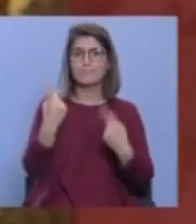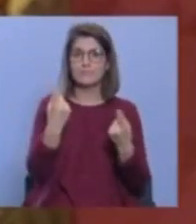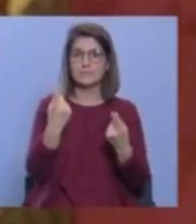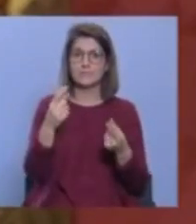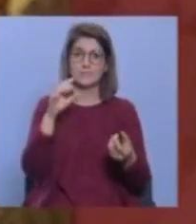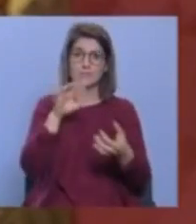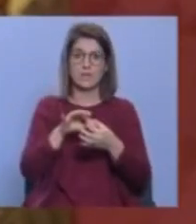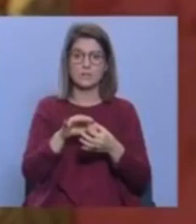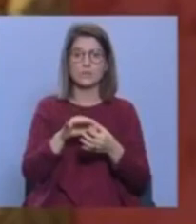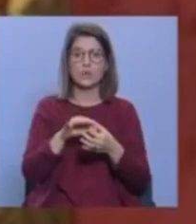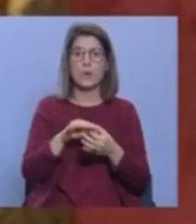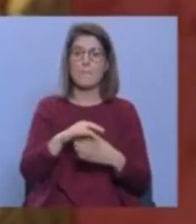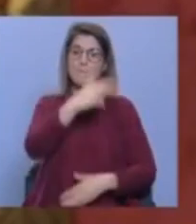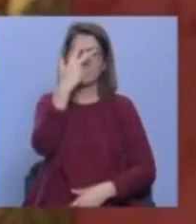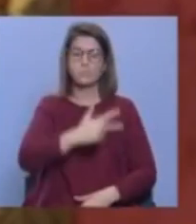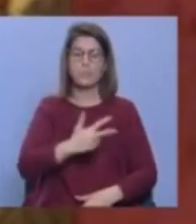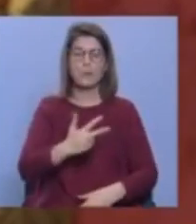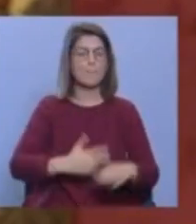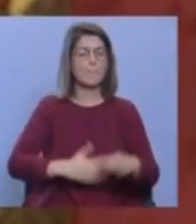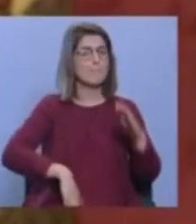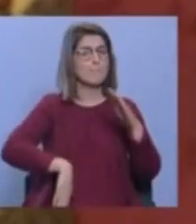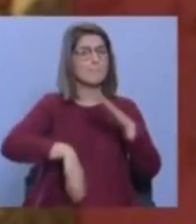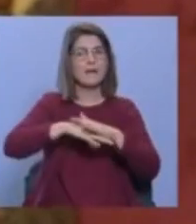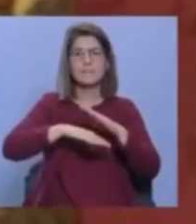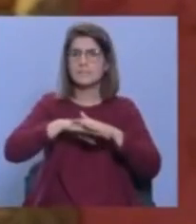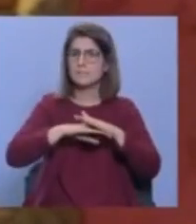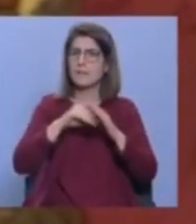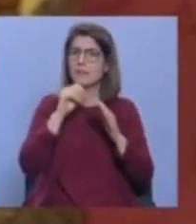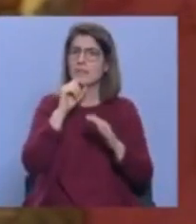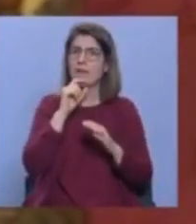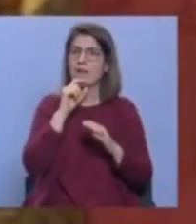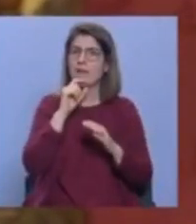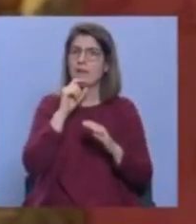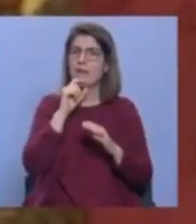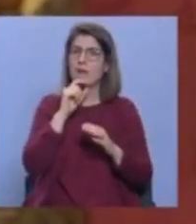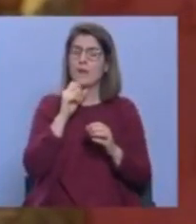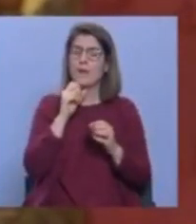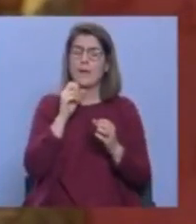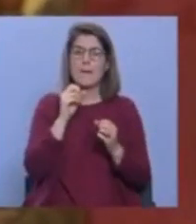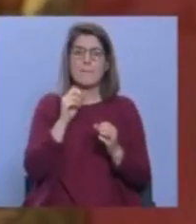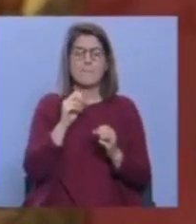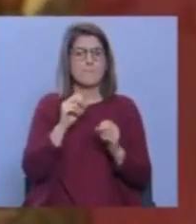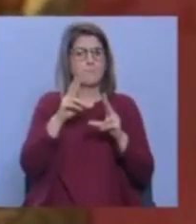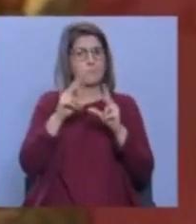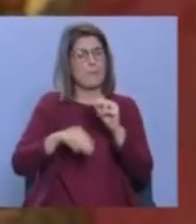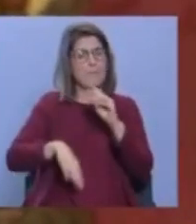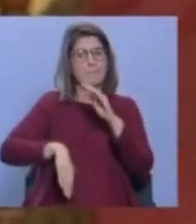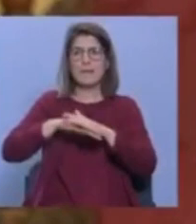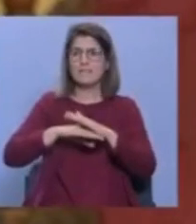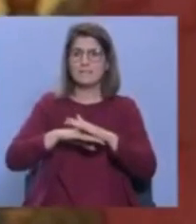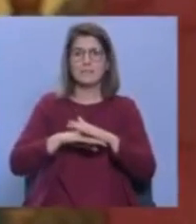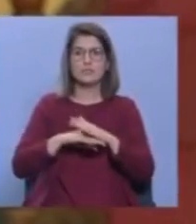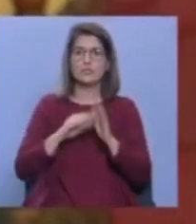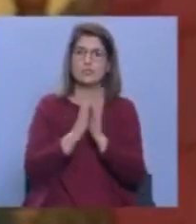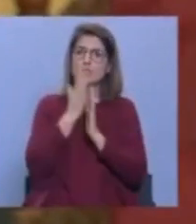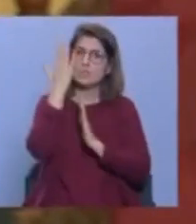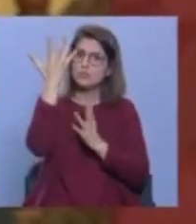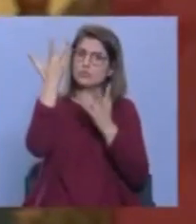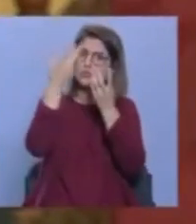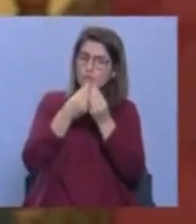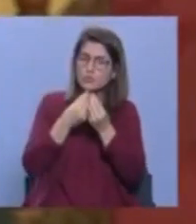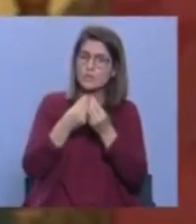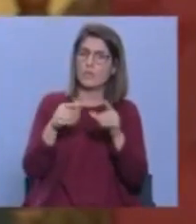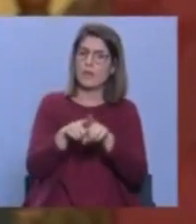de plenitude, para o máximo que nós, de facto, estamos com Deus convidados a